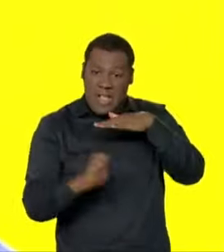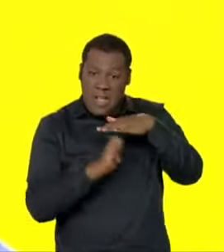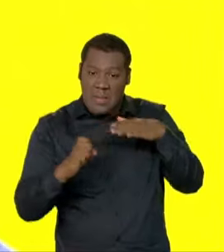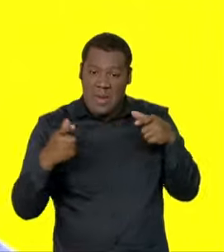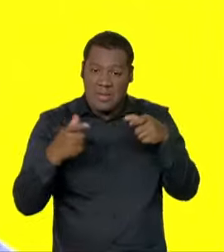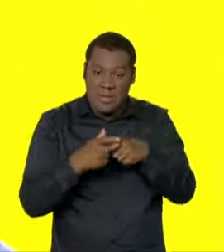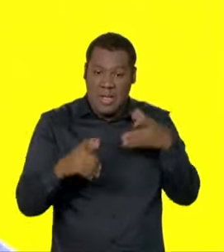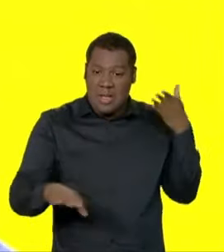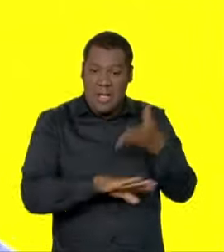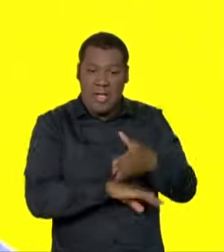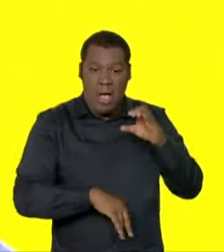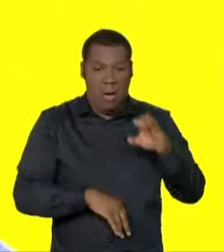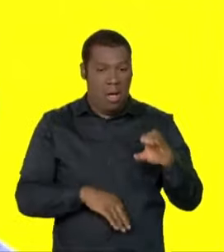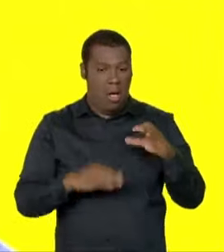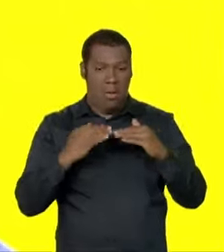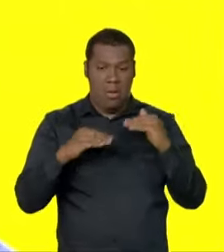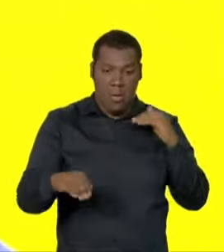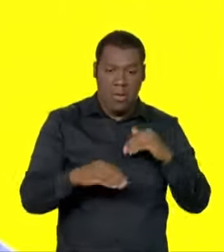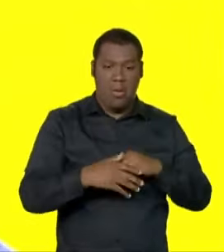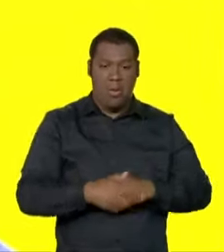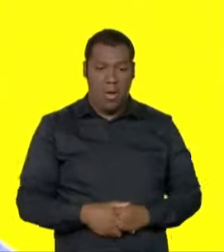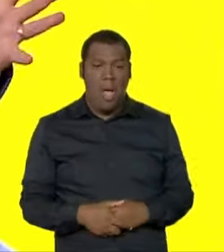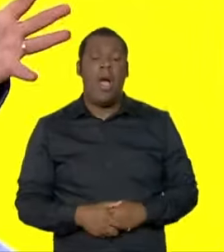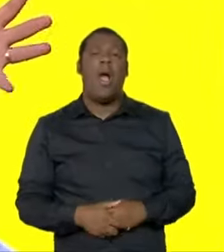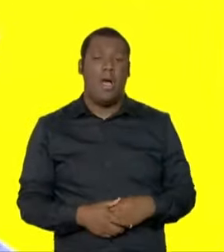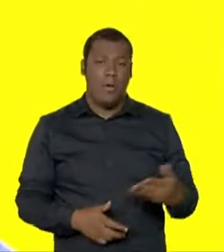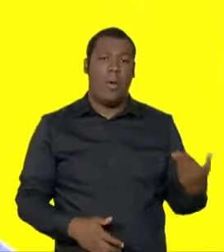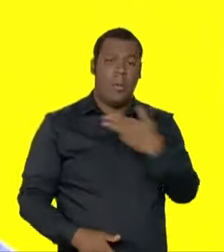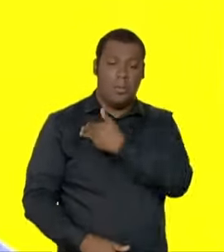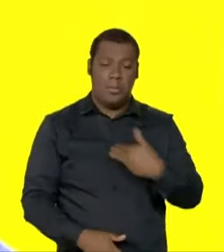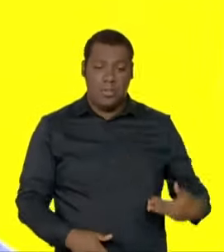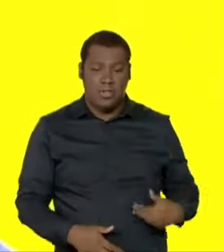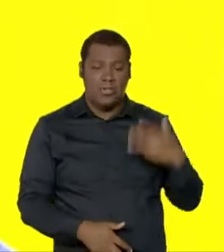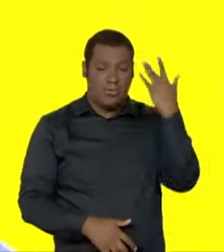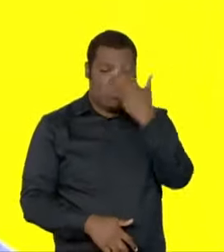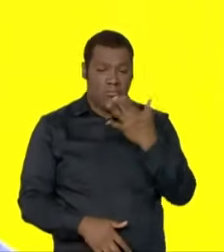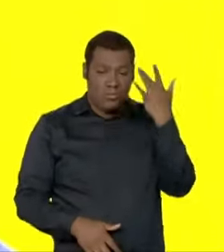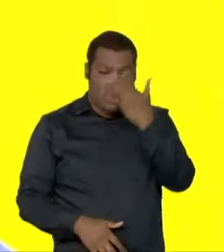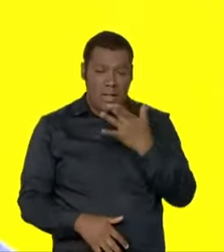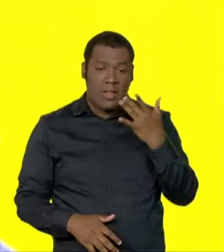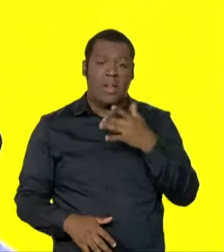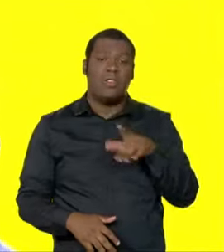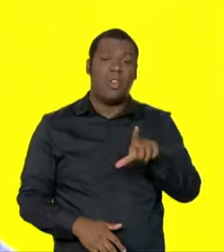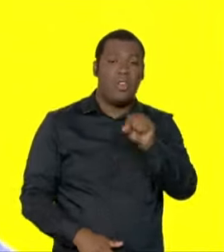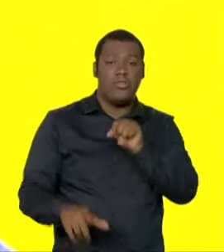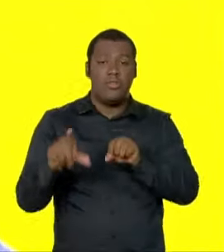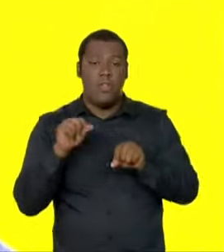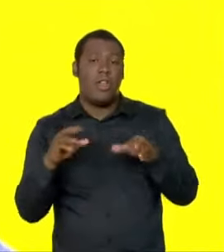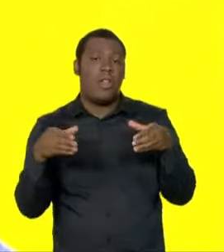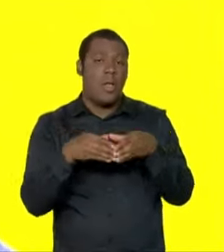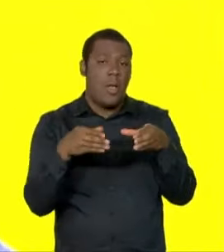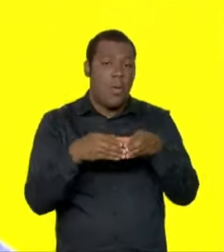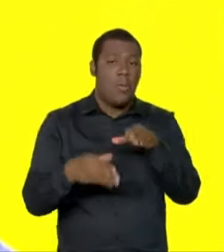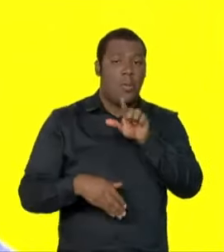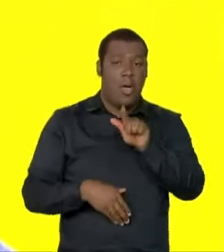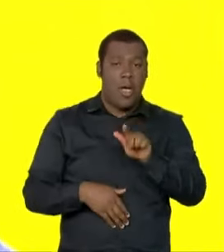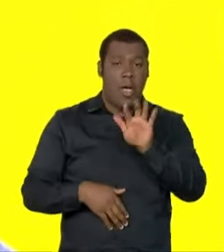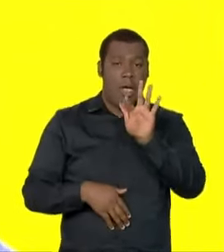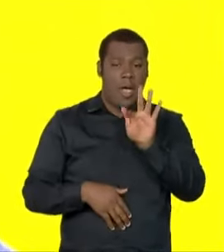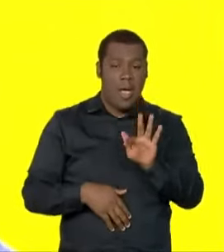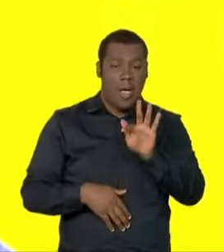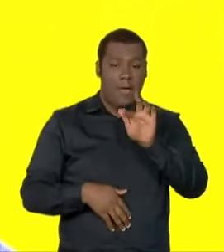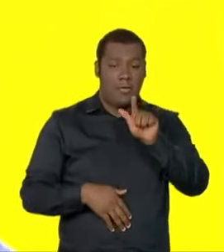Aí montamos essa engenharia, o Haddad foi, toda a equipe dele, muito prestativo de juntar essa engenharia com a FGO para anunciar,